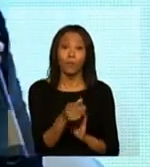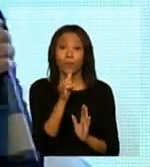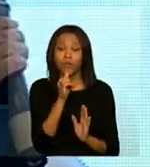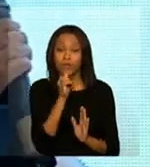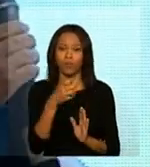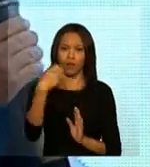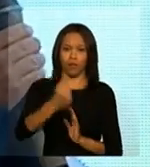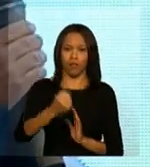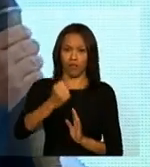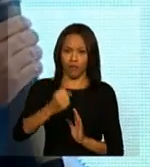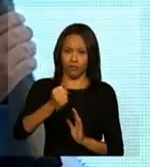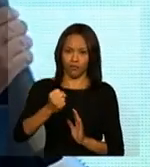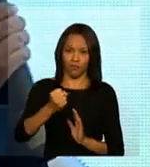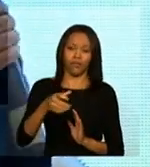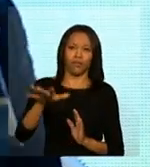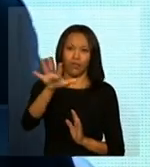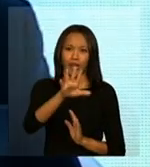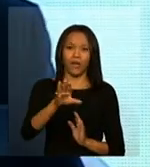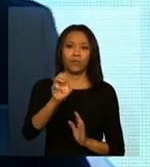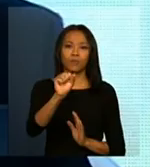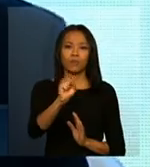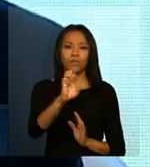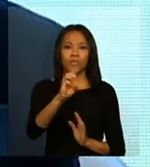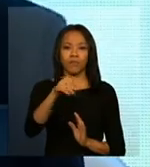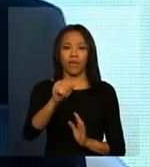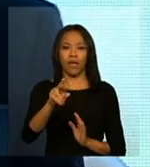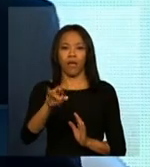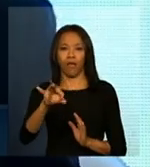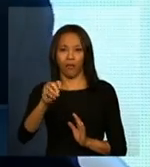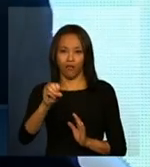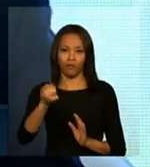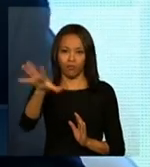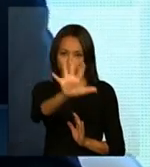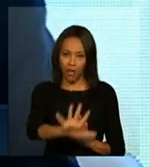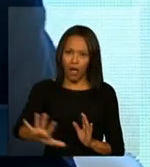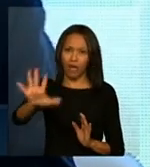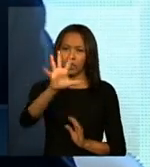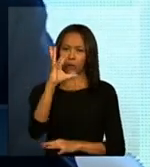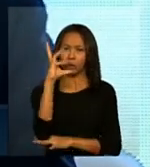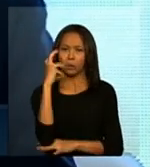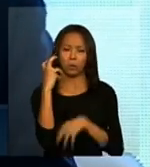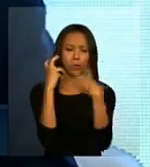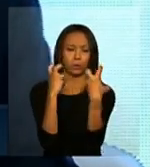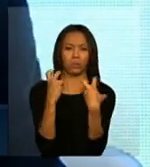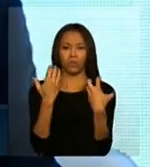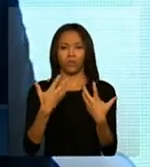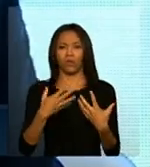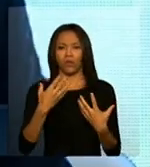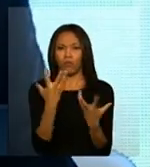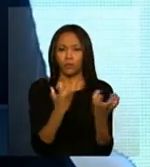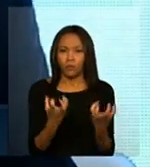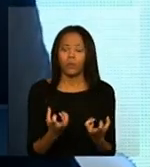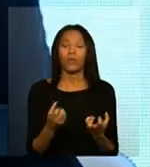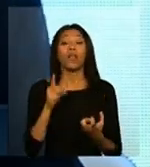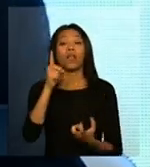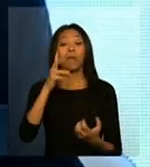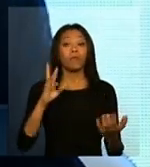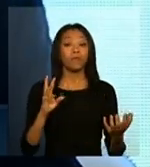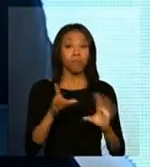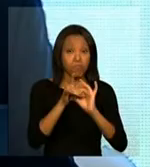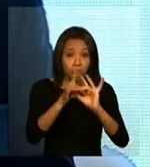leite, lá no semiário, né, que ele dizia na fala dele. Ora, nós podemos dizer, inclusive, que o PAA Leite permitiu